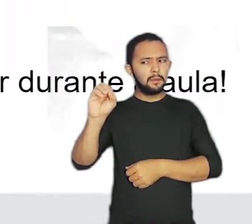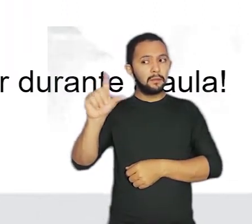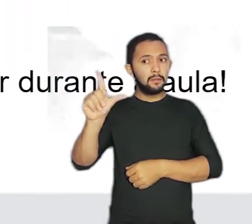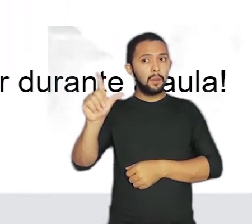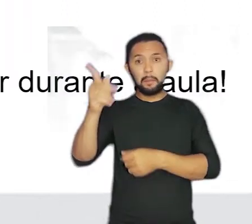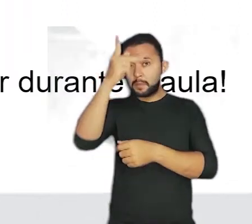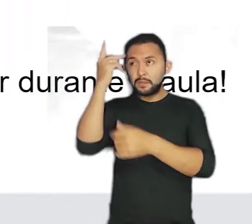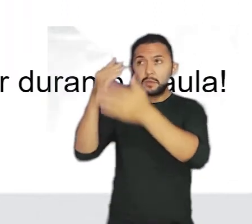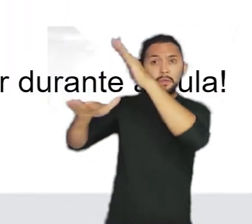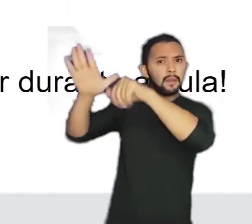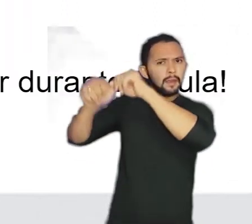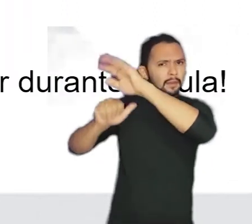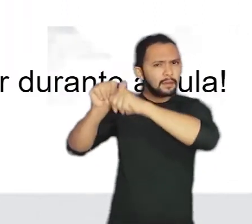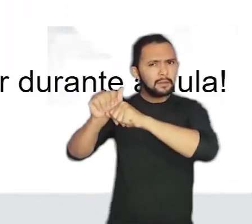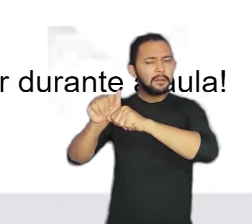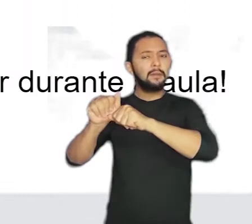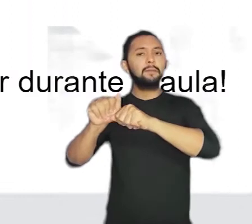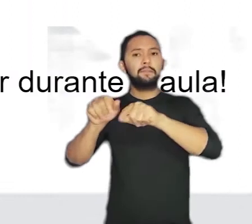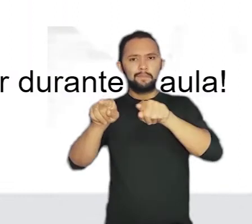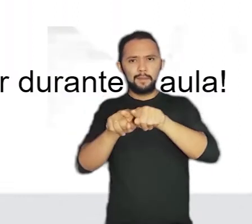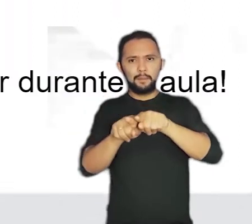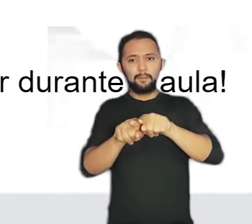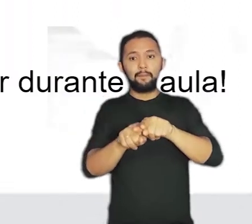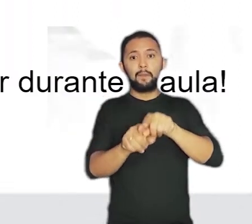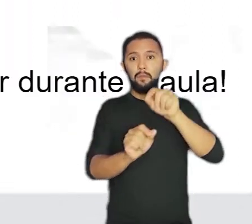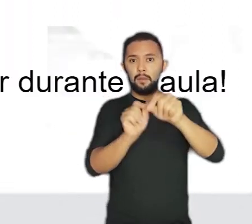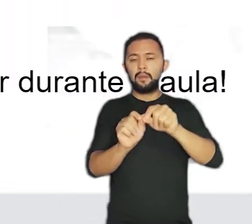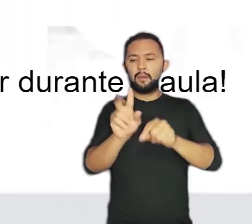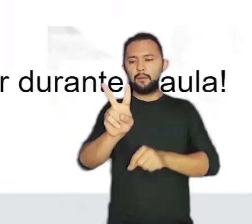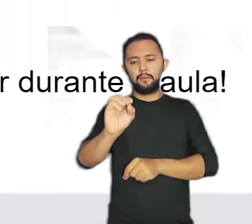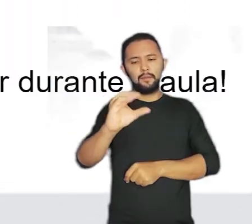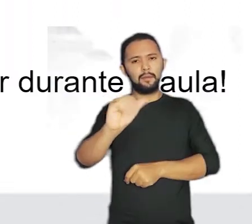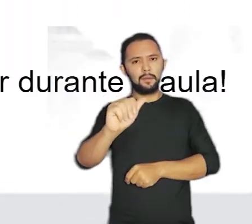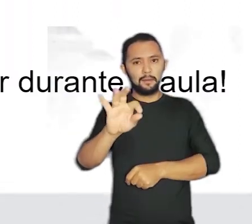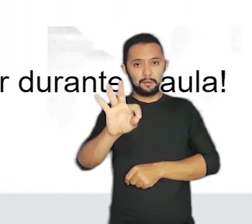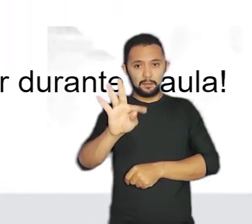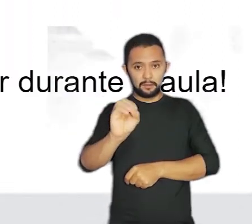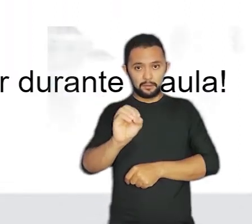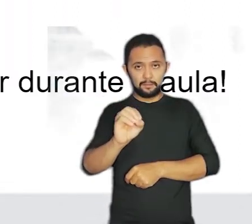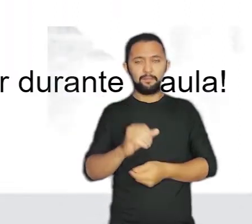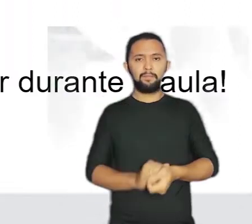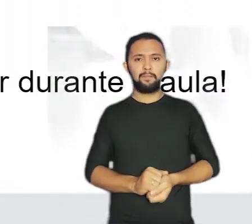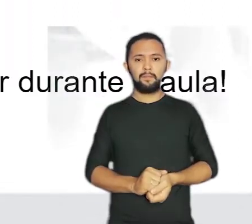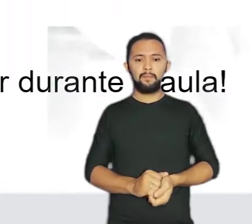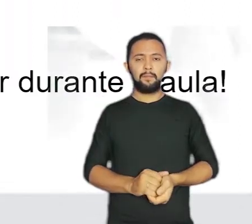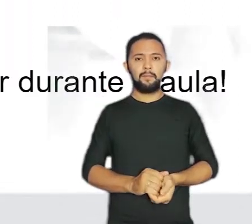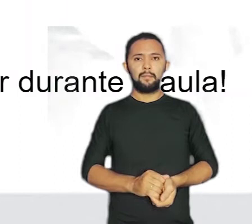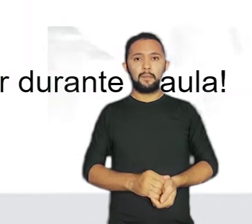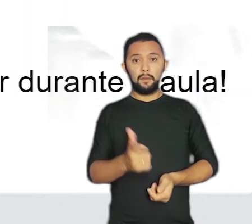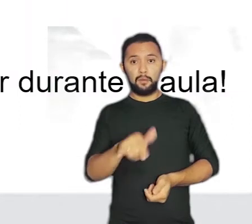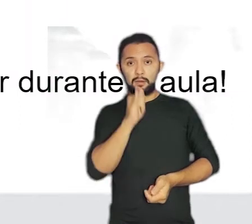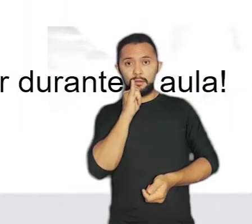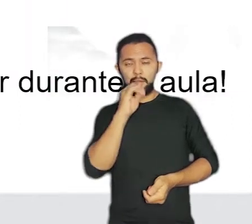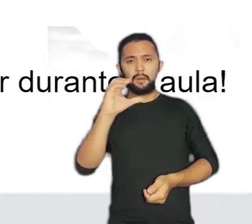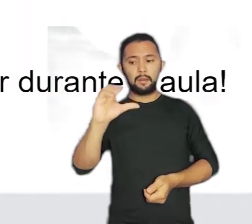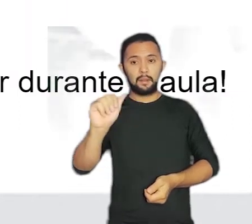chamando a atenção aqui do pessoal. Também é considerado como vocativo. Carlos e Letícia, já mandei pararem